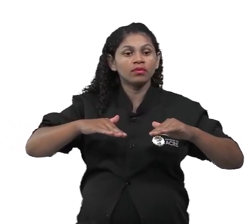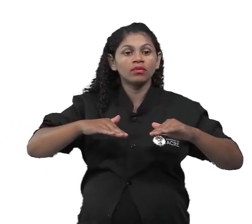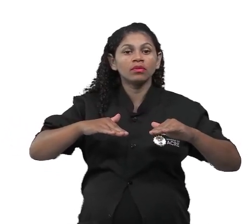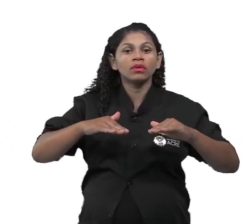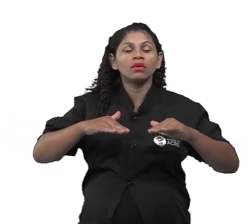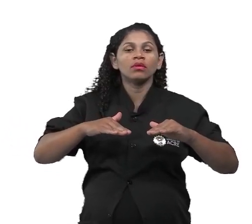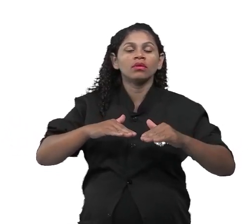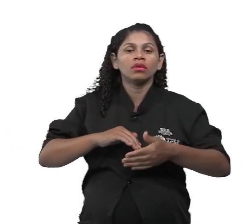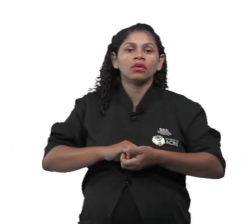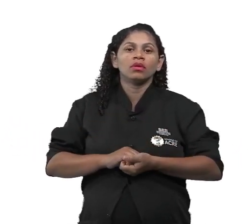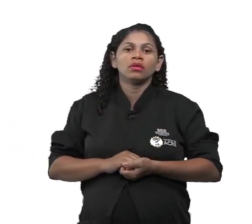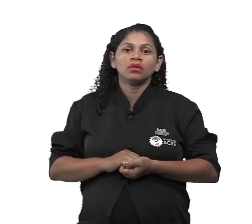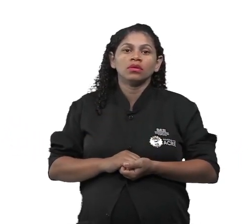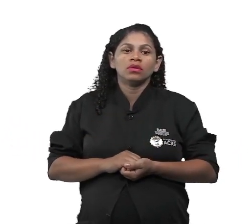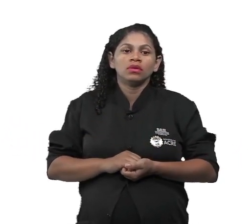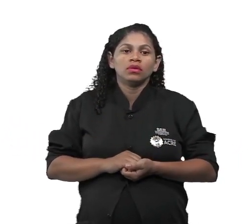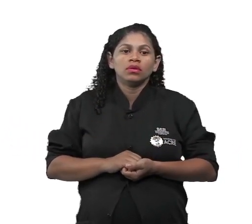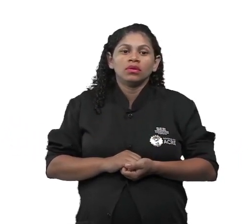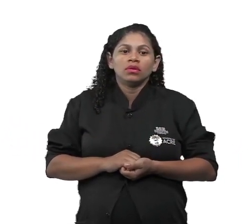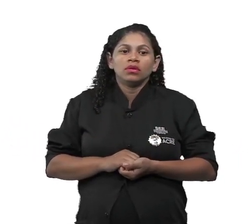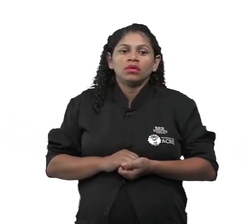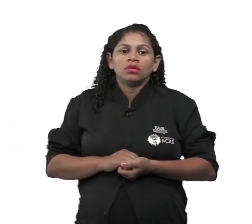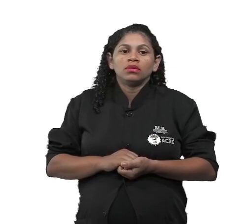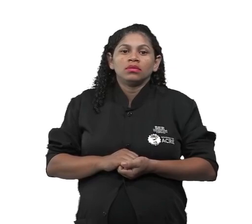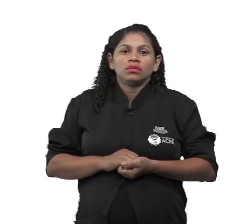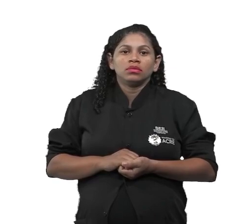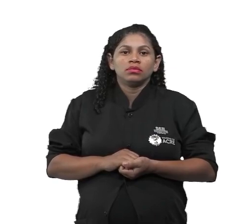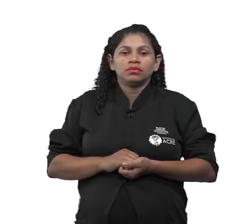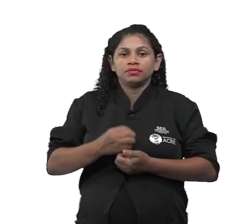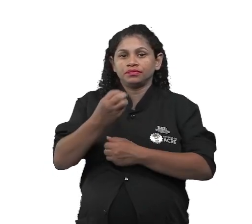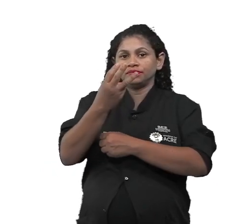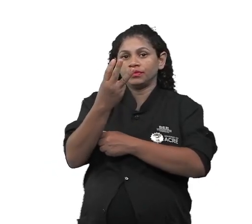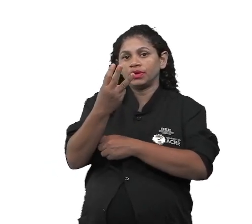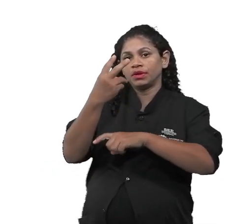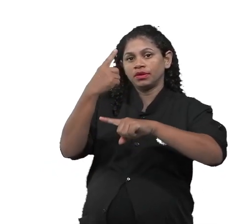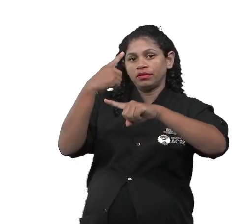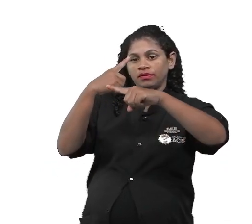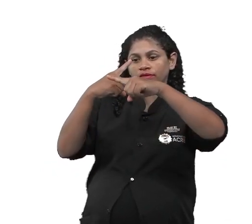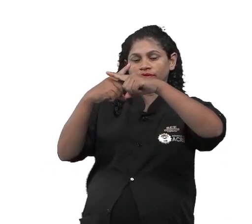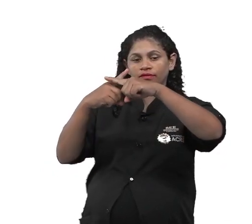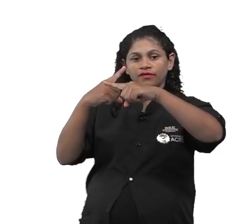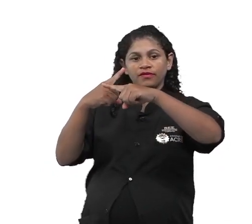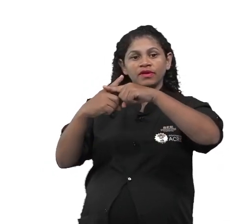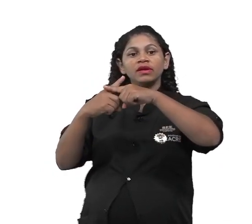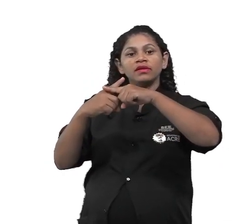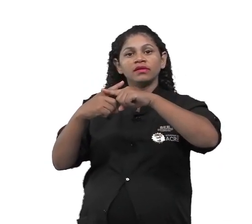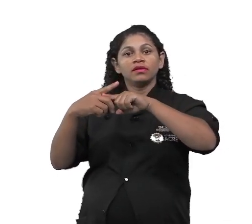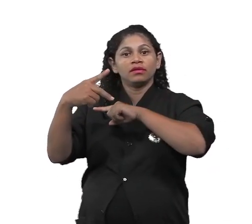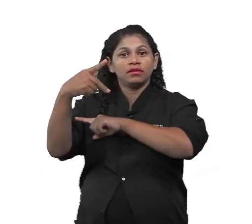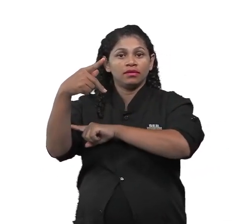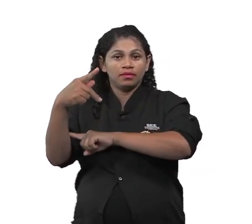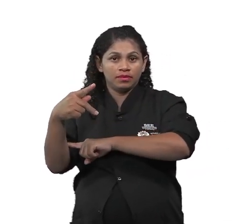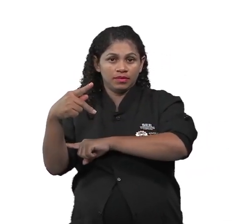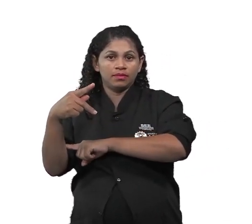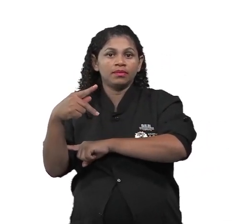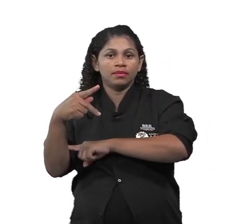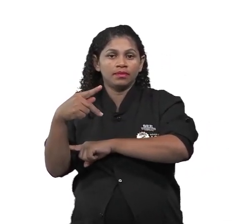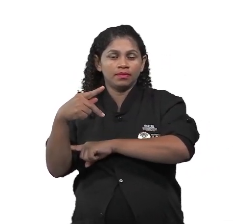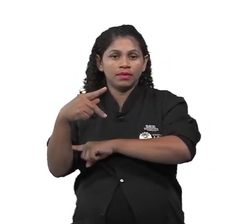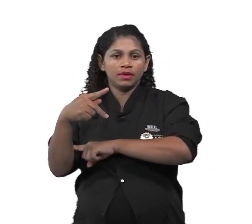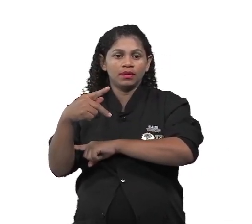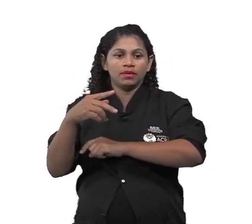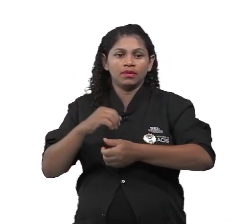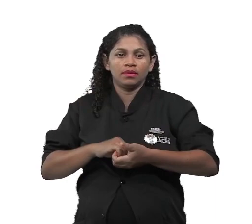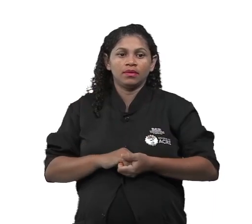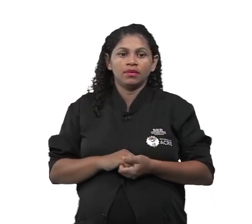prisma aqui, desse prisma, é 3 vezes o volume das pirâmides, que eu vou indicar por P. Portanto,